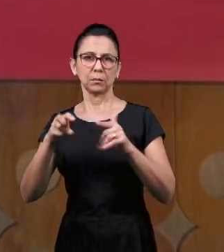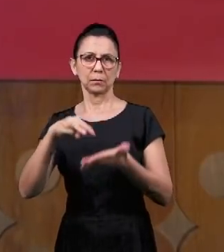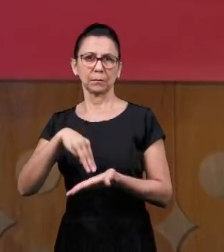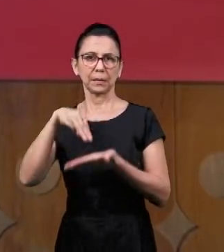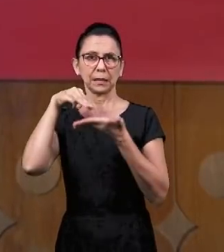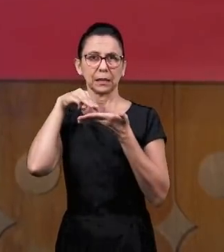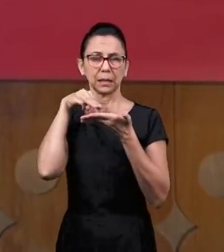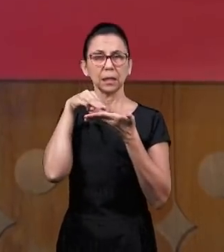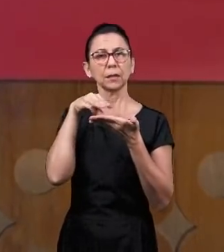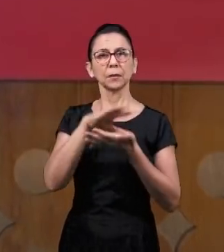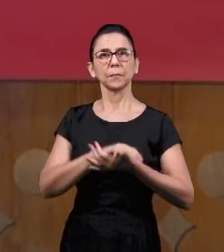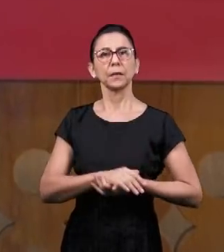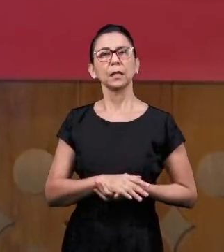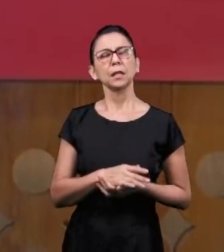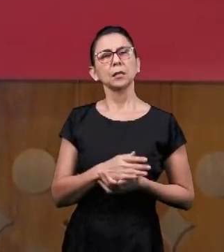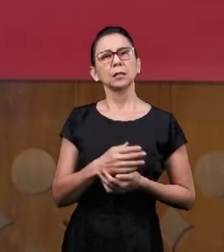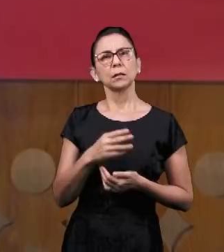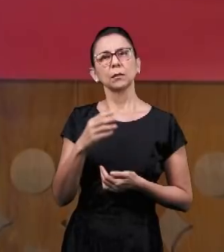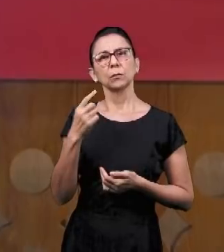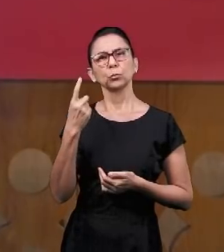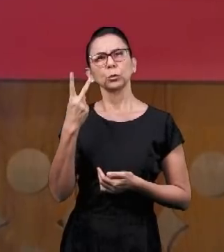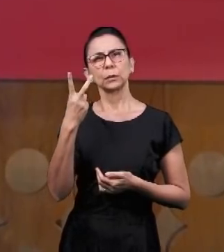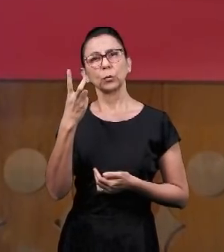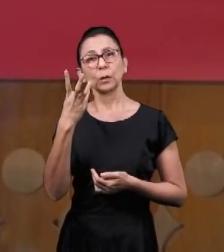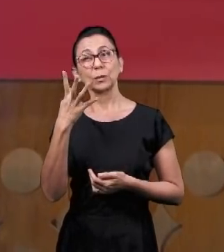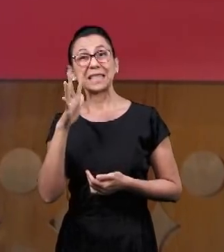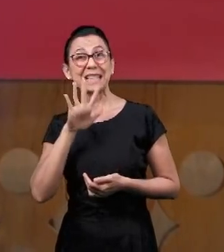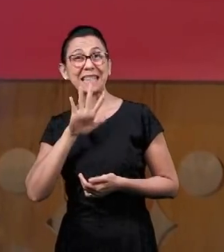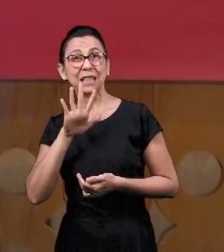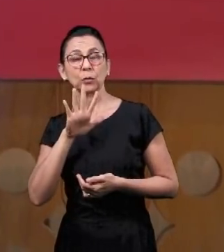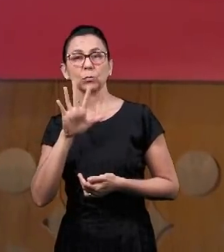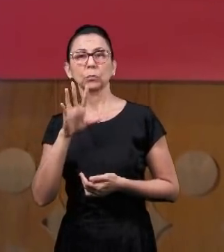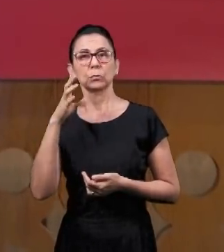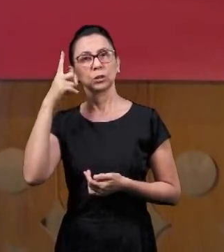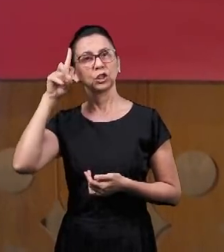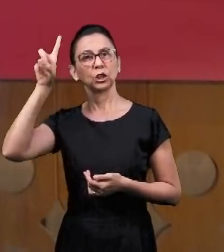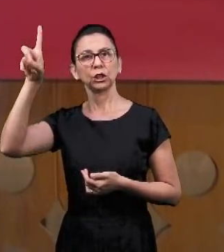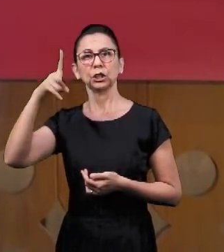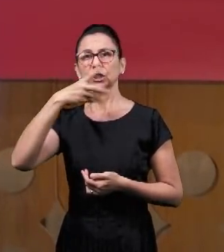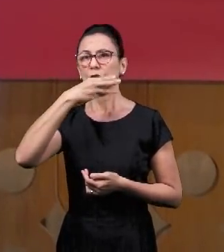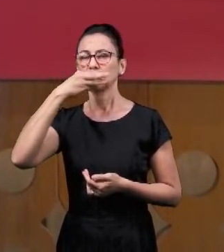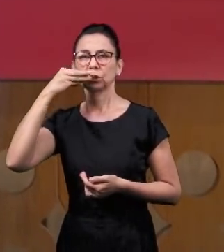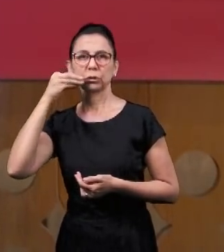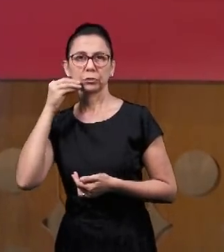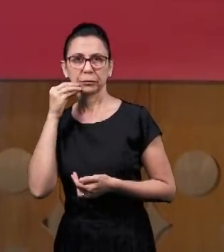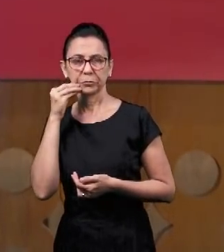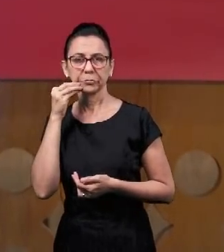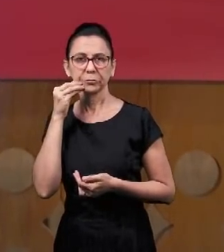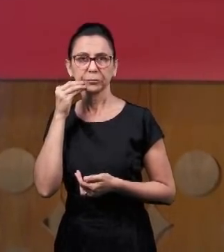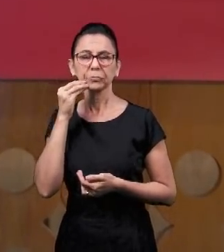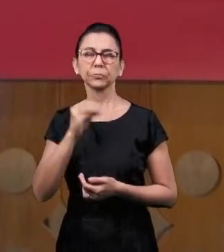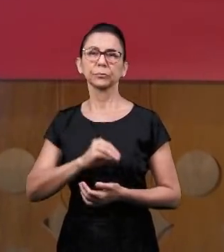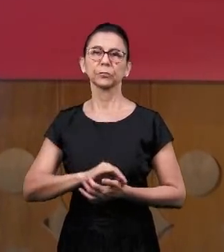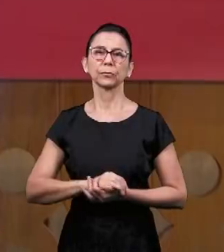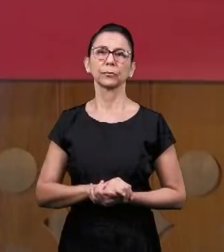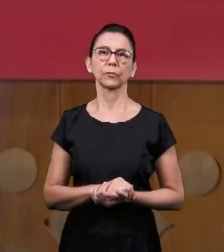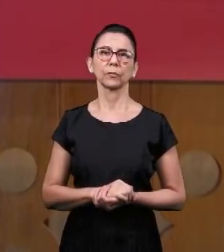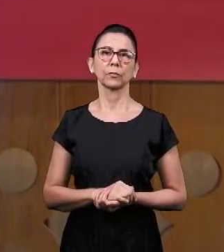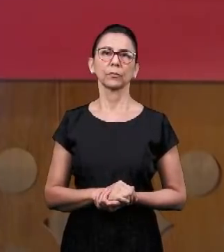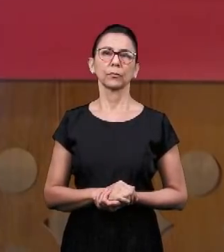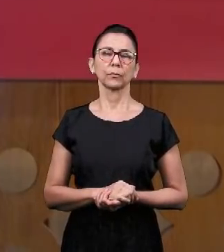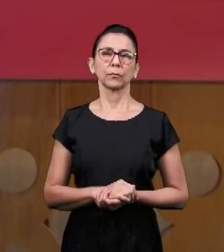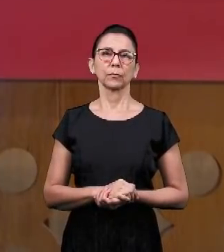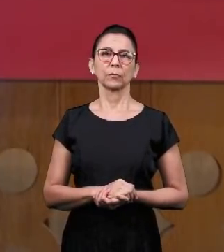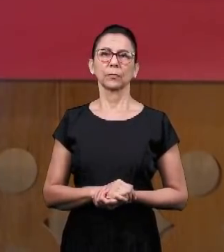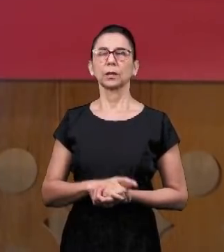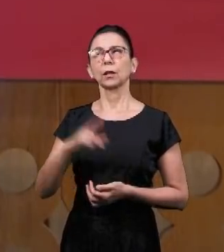5º dia de jejum. E o senhor, não, fala para ele já aceitei, ele pode encerrar. Eu